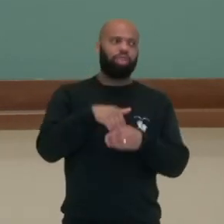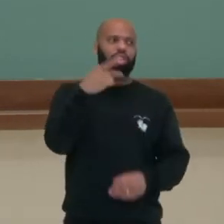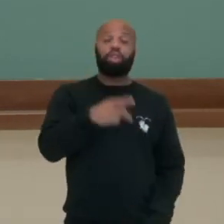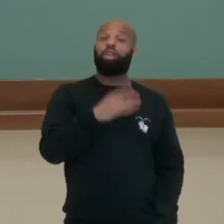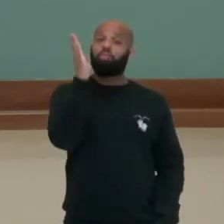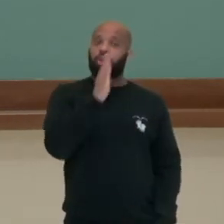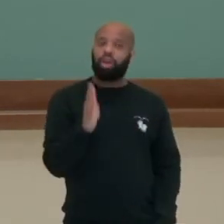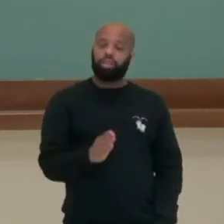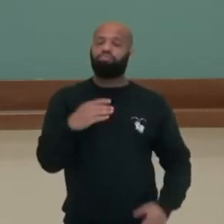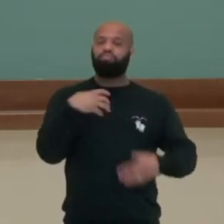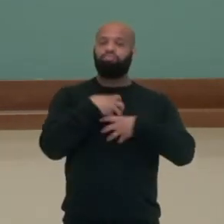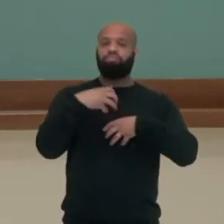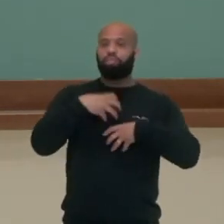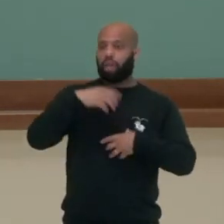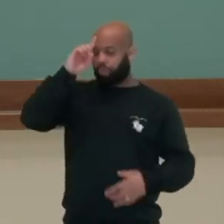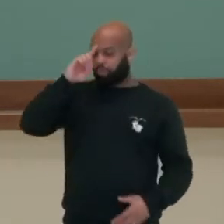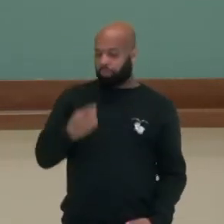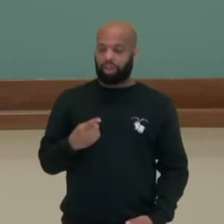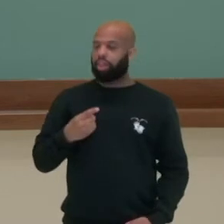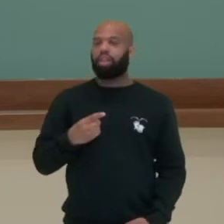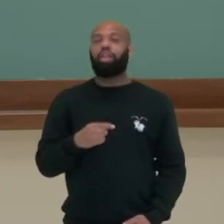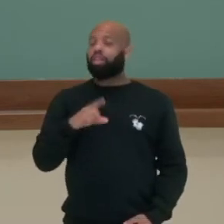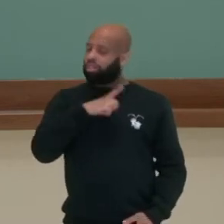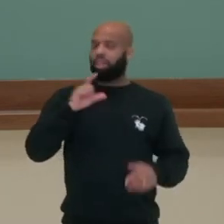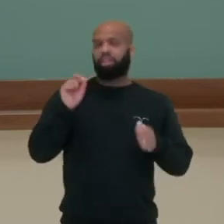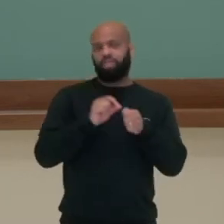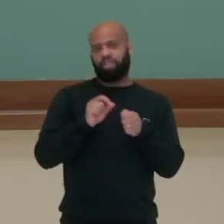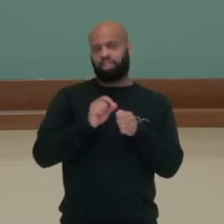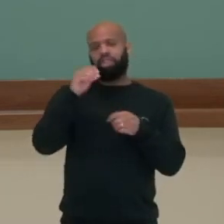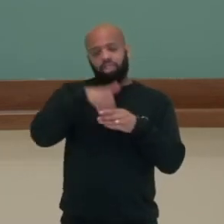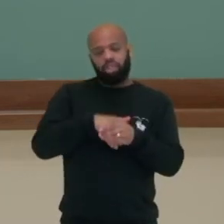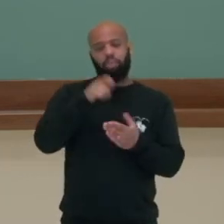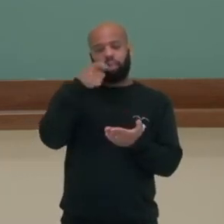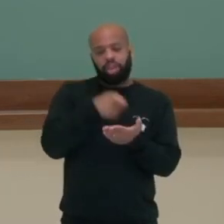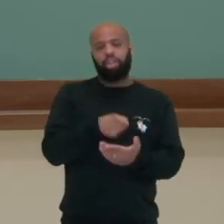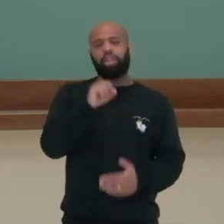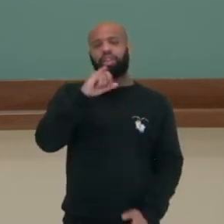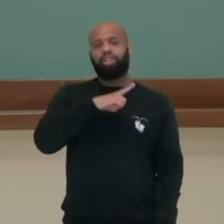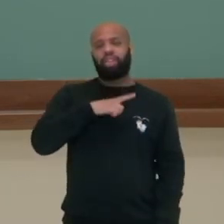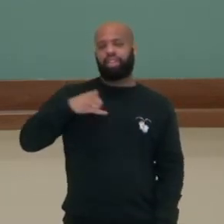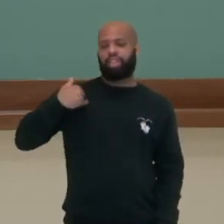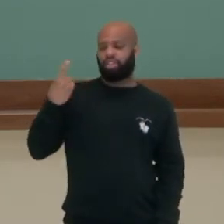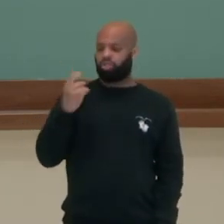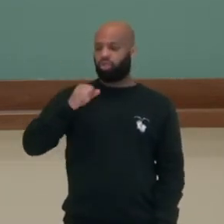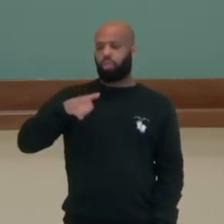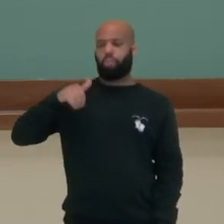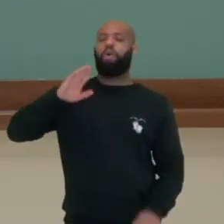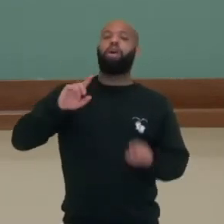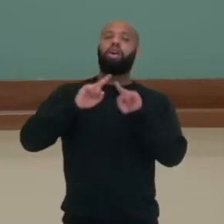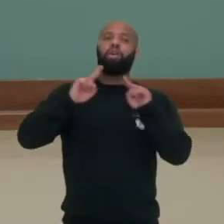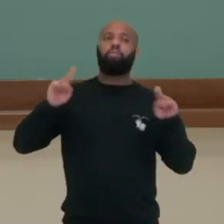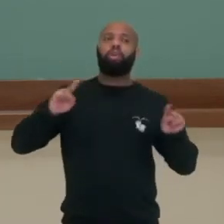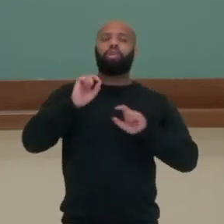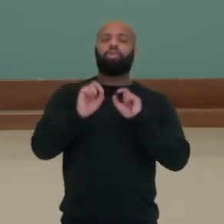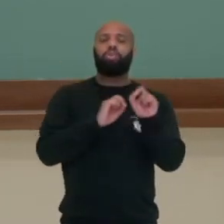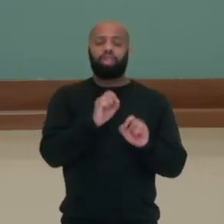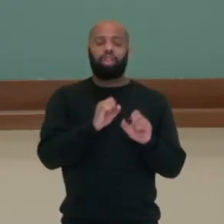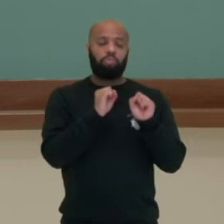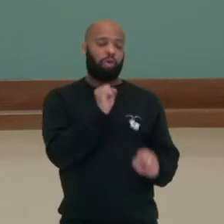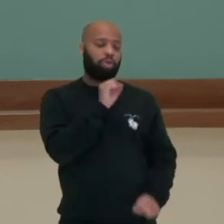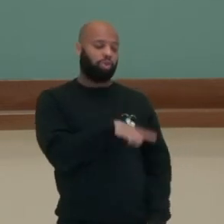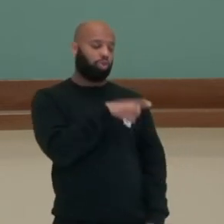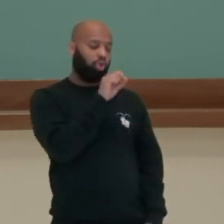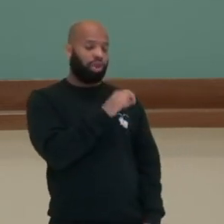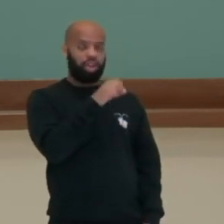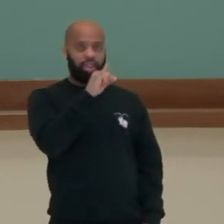a ser universal sem nenhuma outra condição. Então, e obrigatório para os maiores de 18 anos. Porém, facultativo